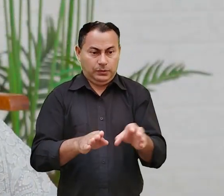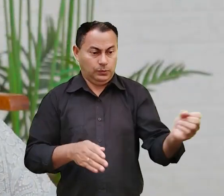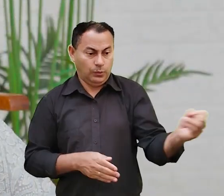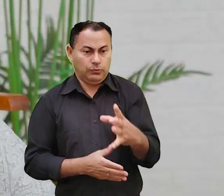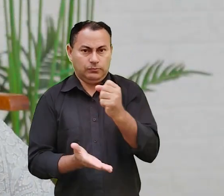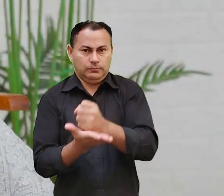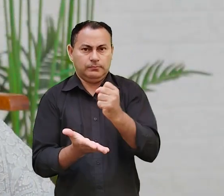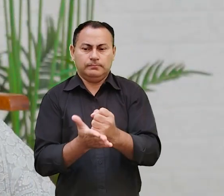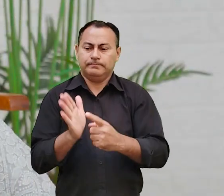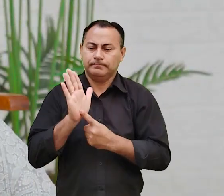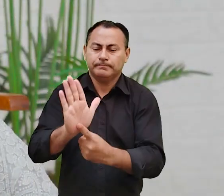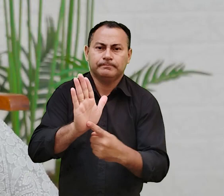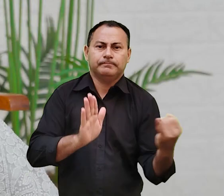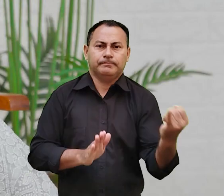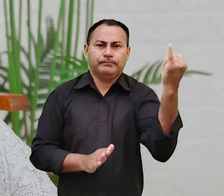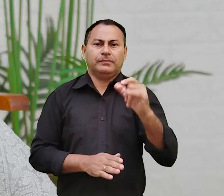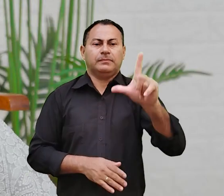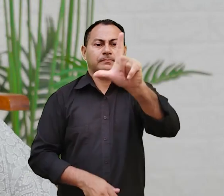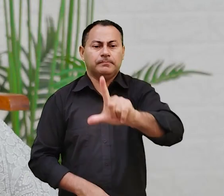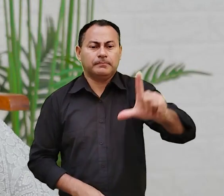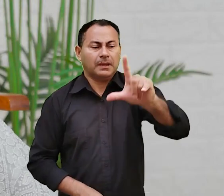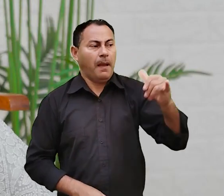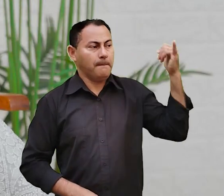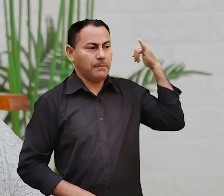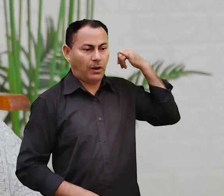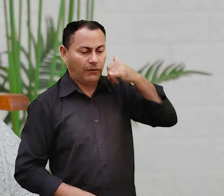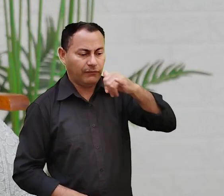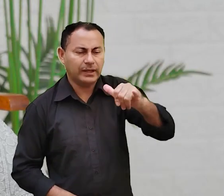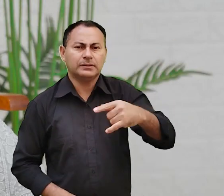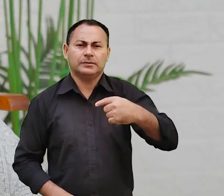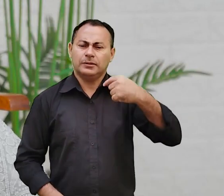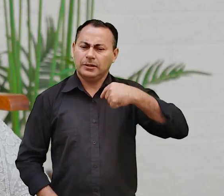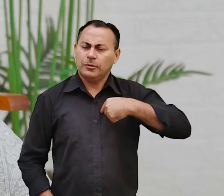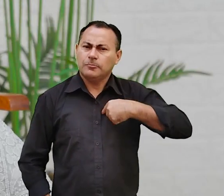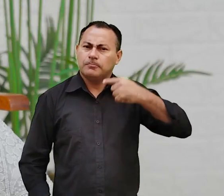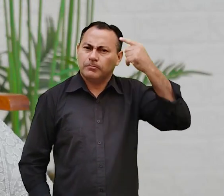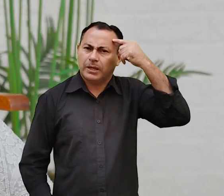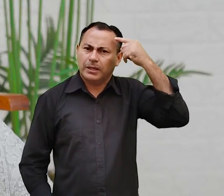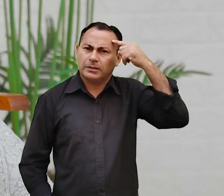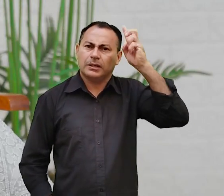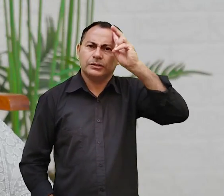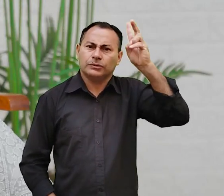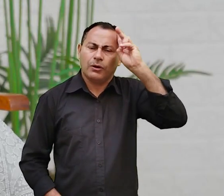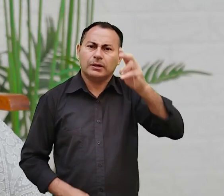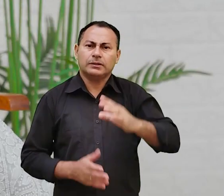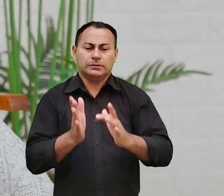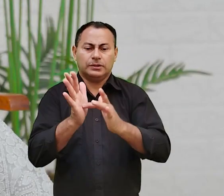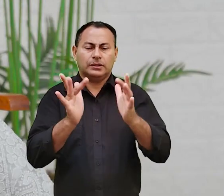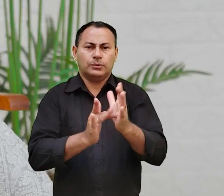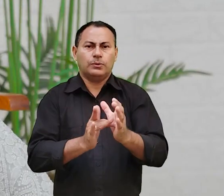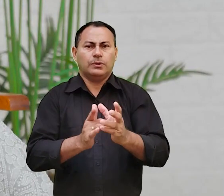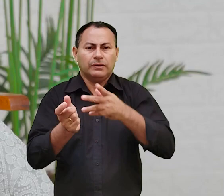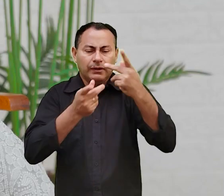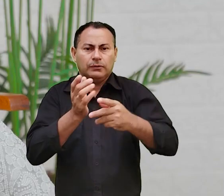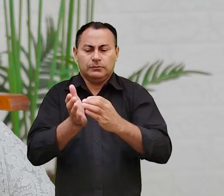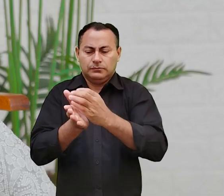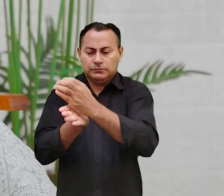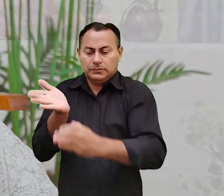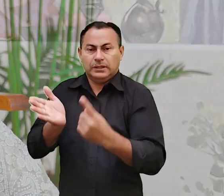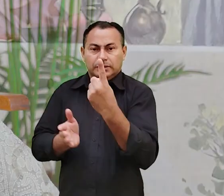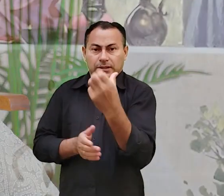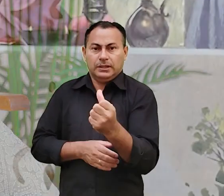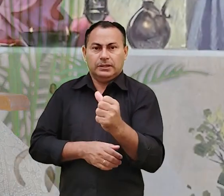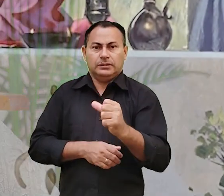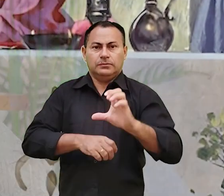Testamento, mostrando a importância da literatura profética, penso na história que Jesus contou no capítulo 16 do Evangelho de